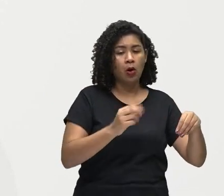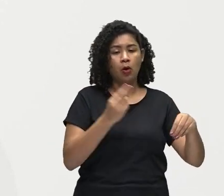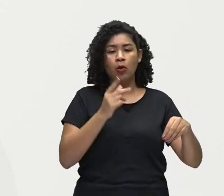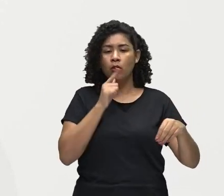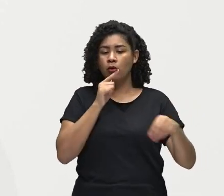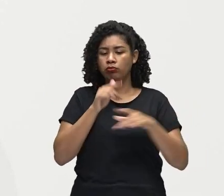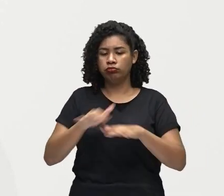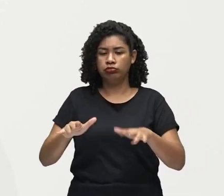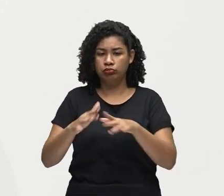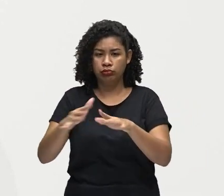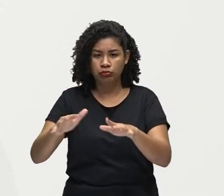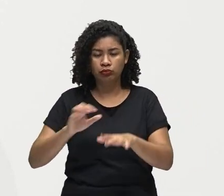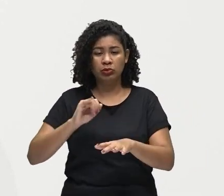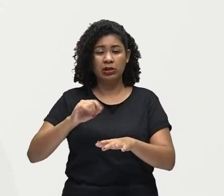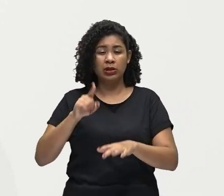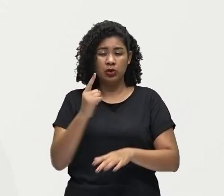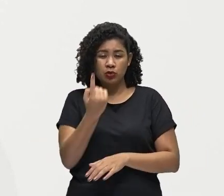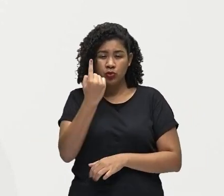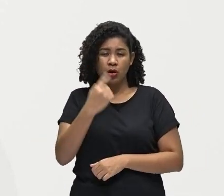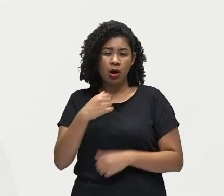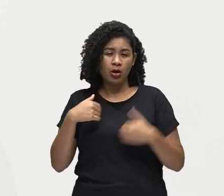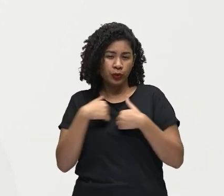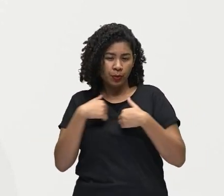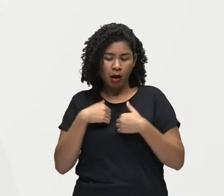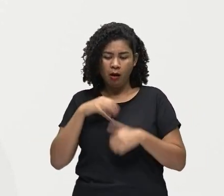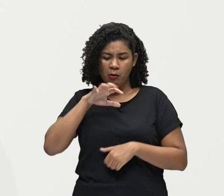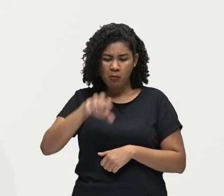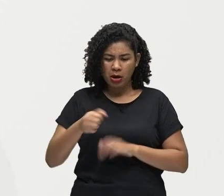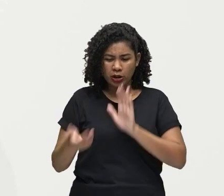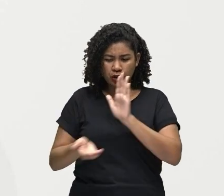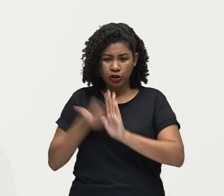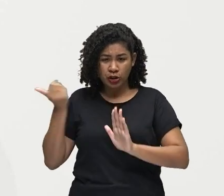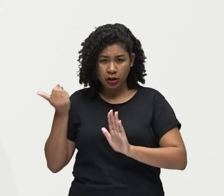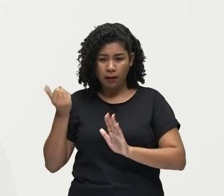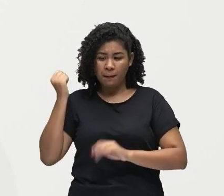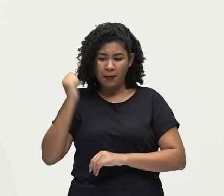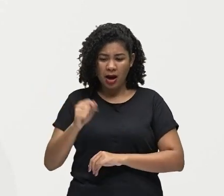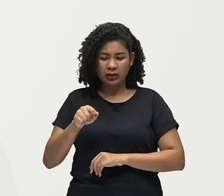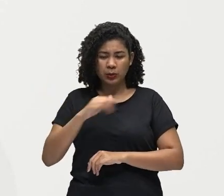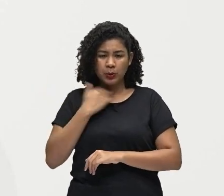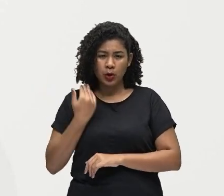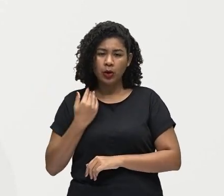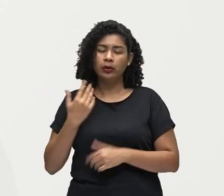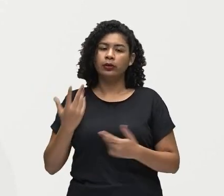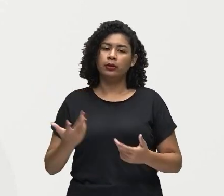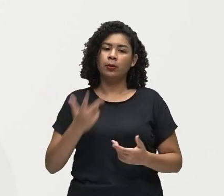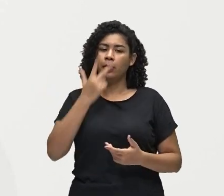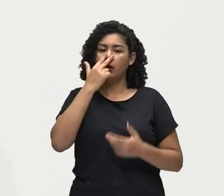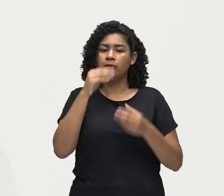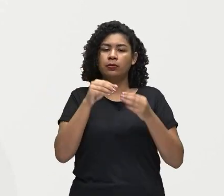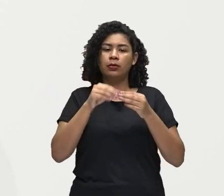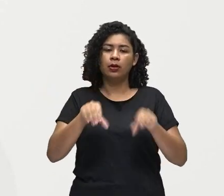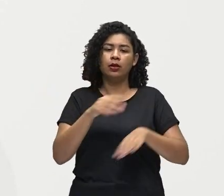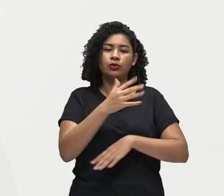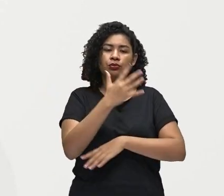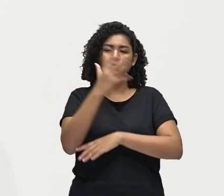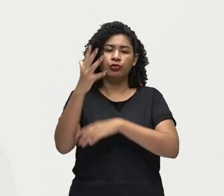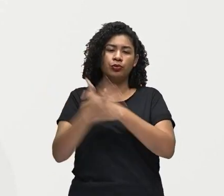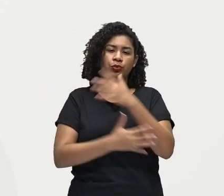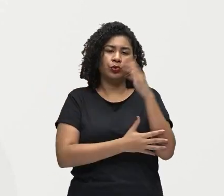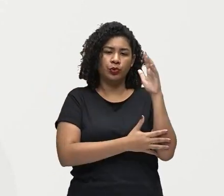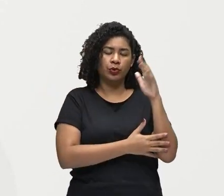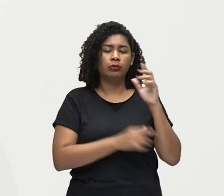uma cadeia aquática, se você retira o predador, né, você tem um desequilíbrio ambiental. Por quê? Você pode aumentar